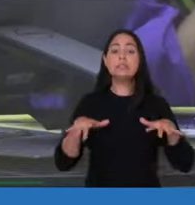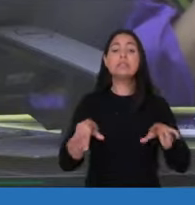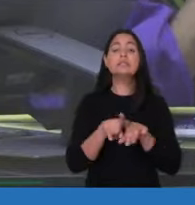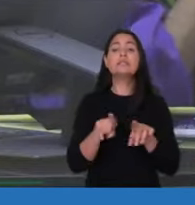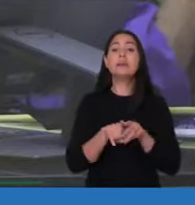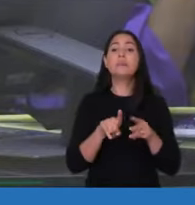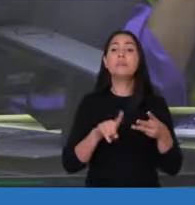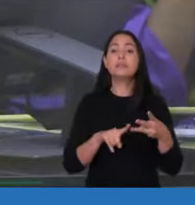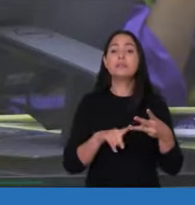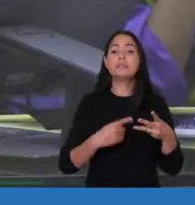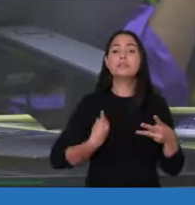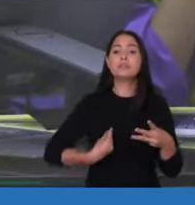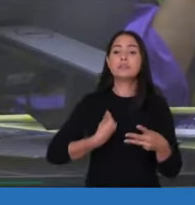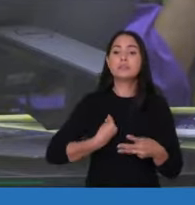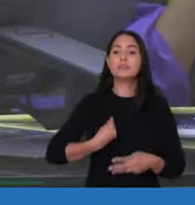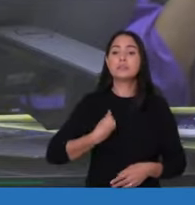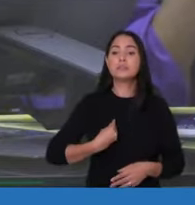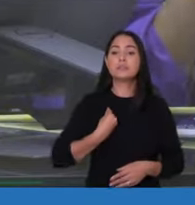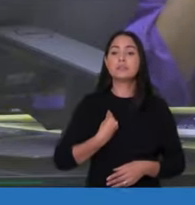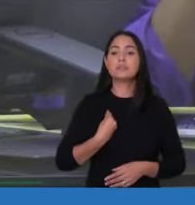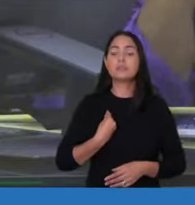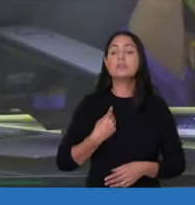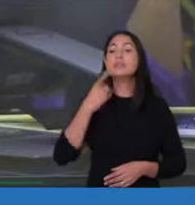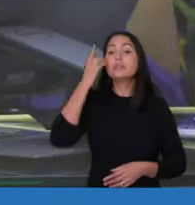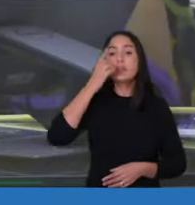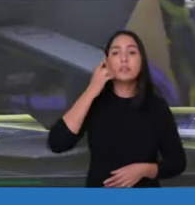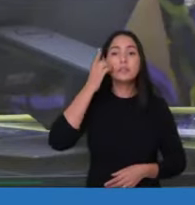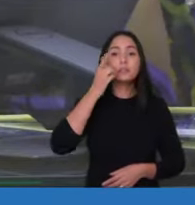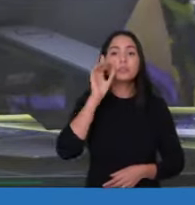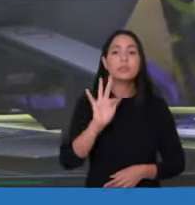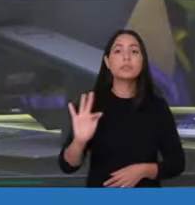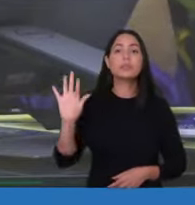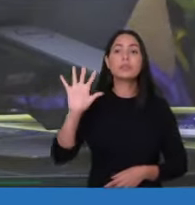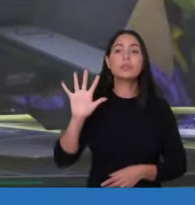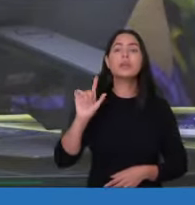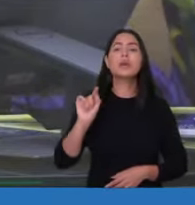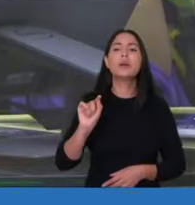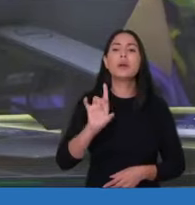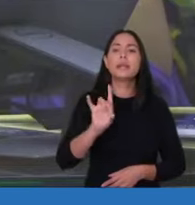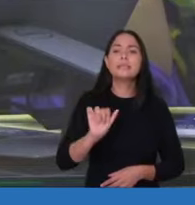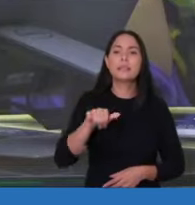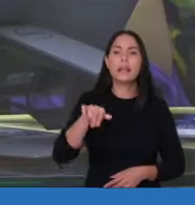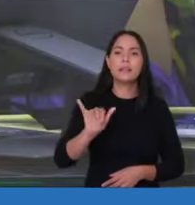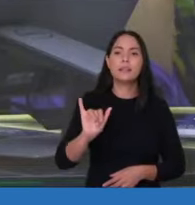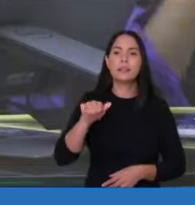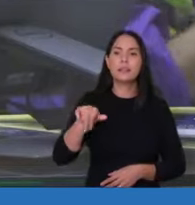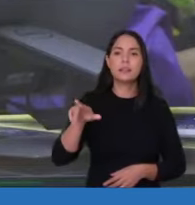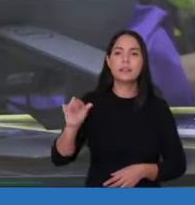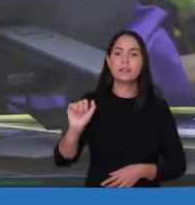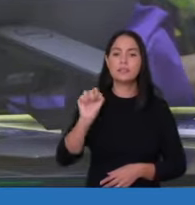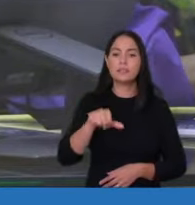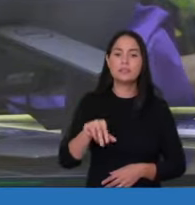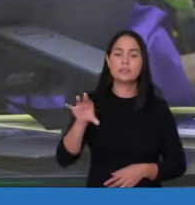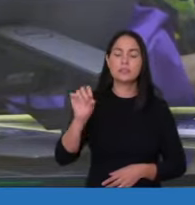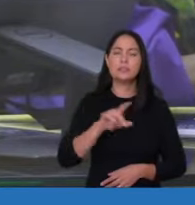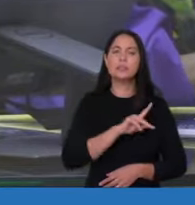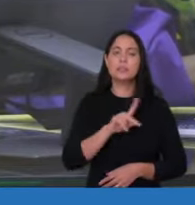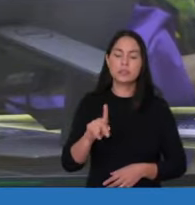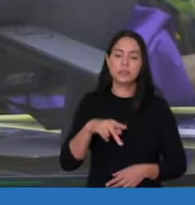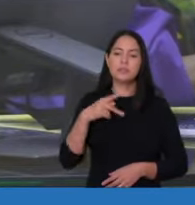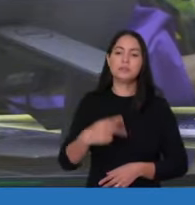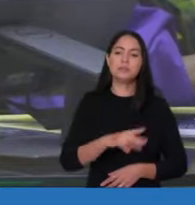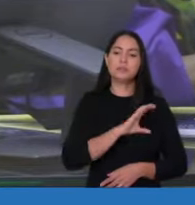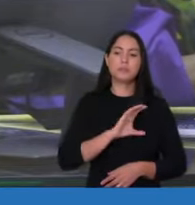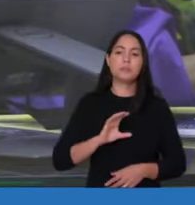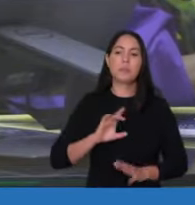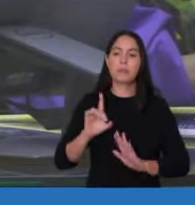registrar a presença da deputada federal Daiana Santos, presidente da comissão desta casa, da Comissão de Direitos